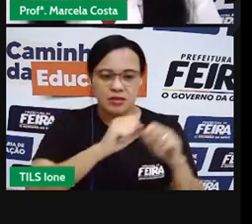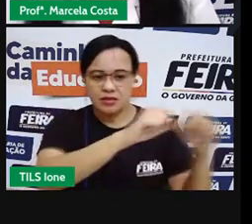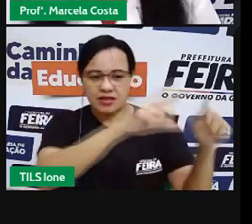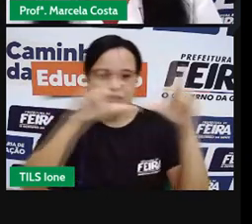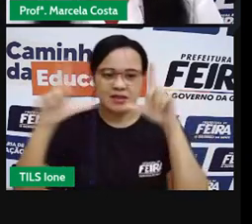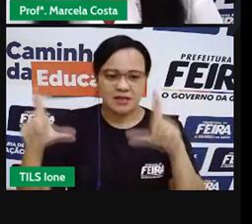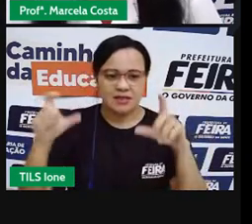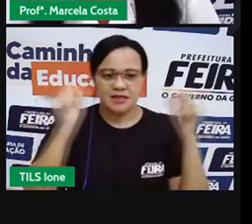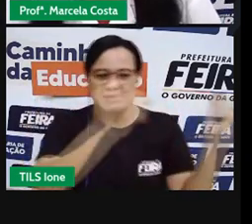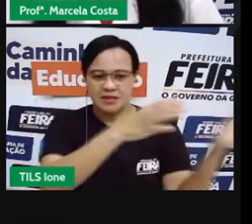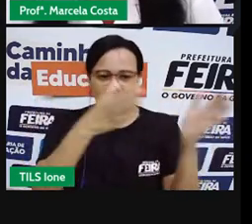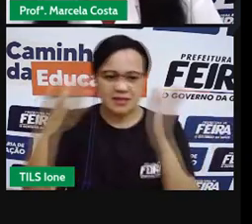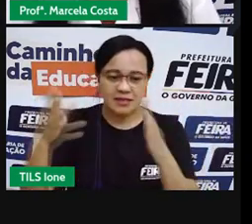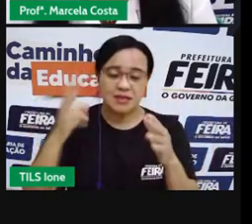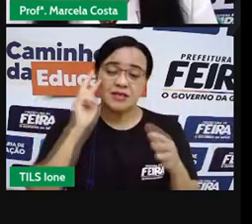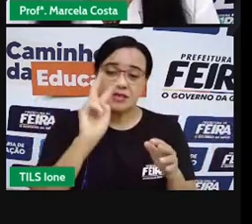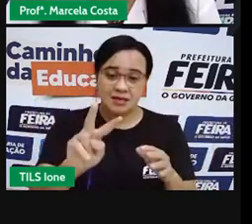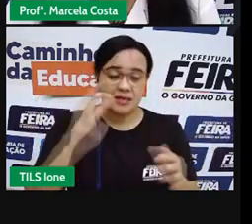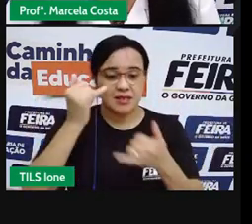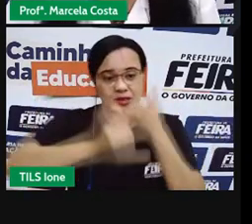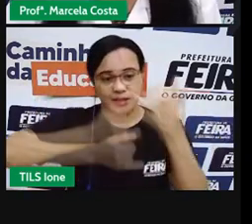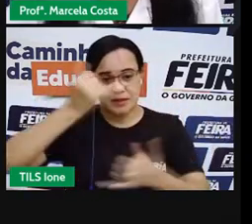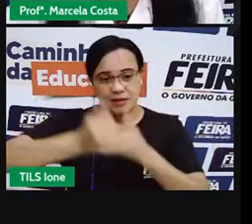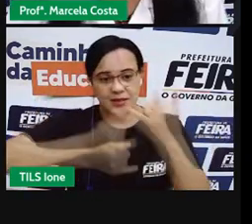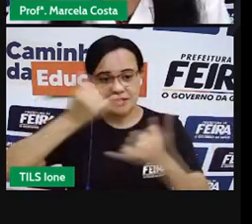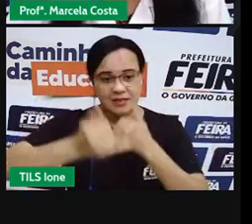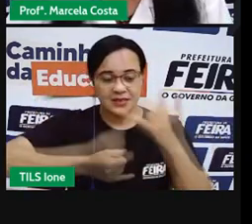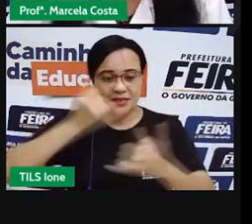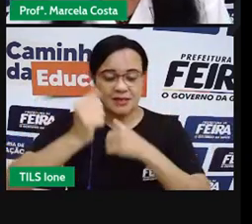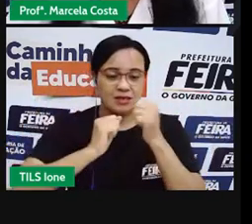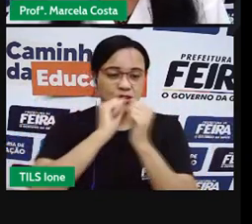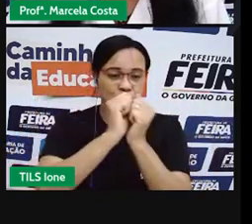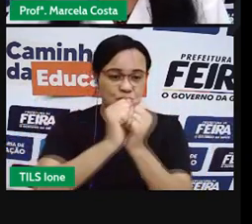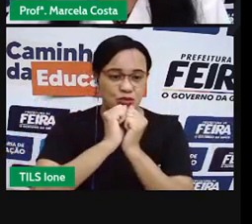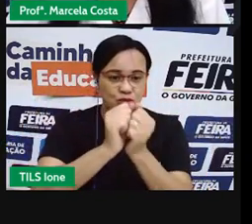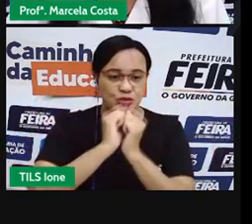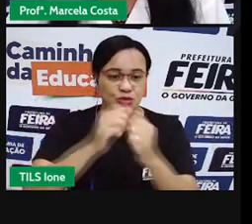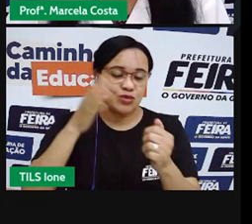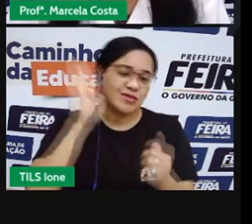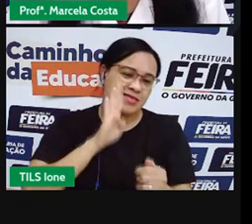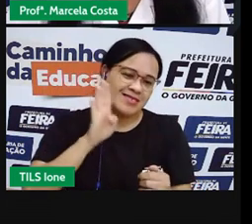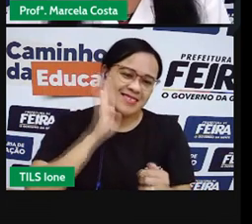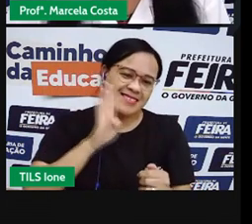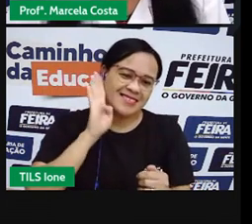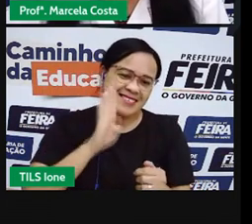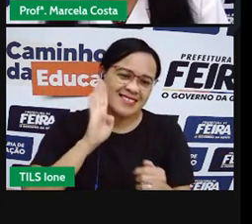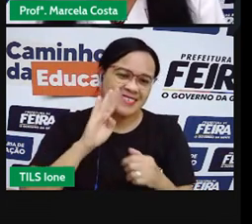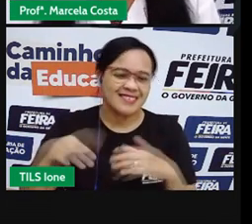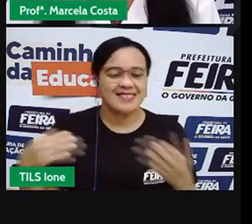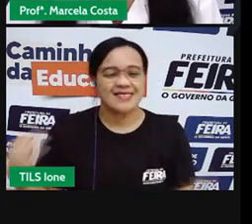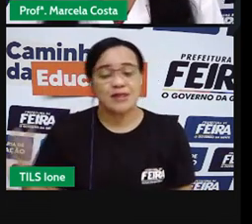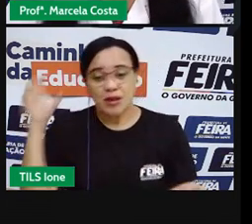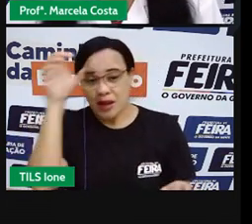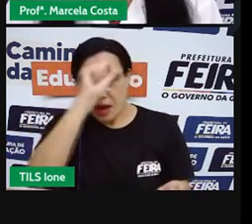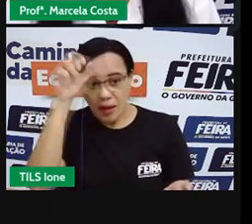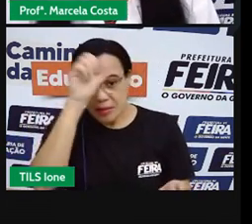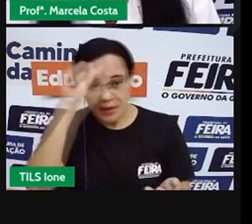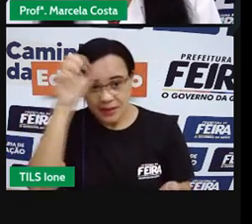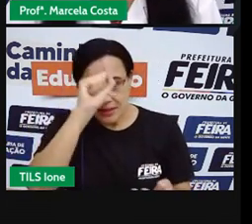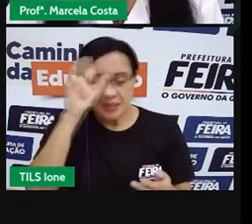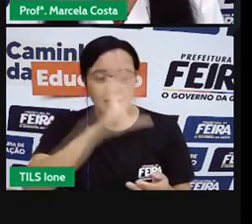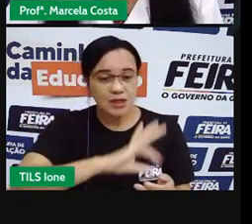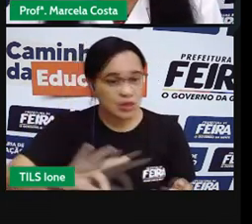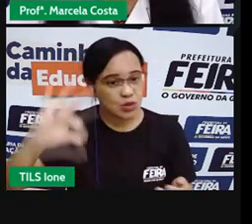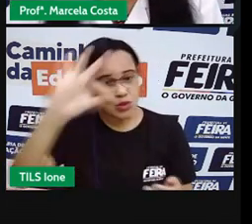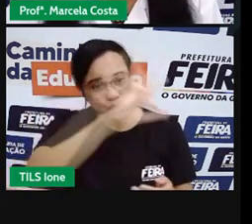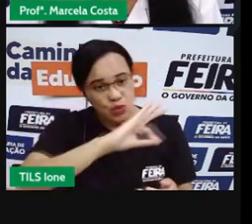gente jogar juntos, brincar e se divertir, aprender tudo